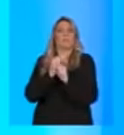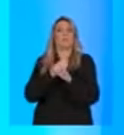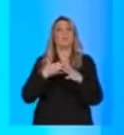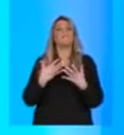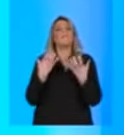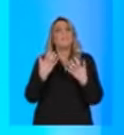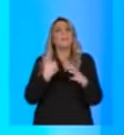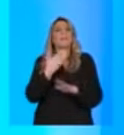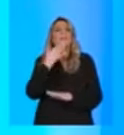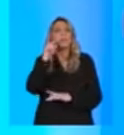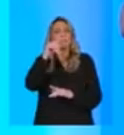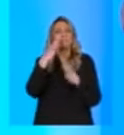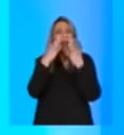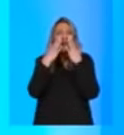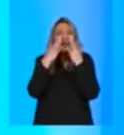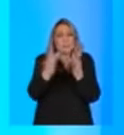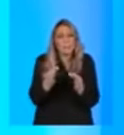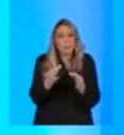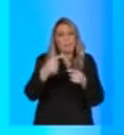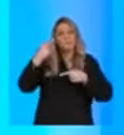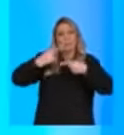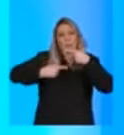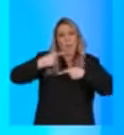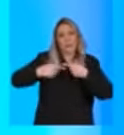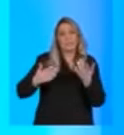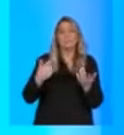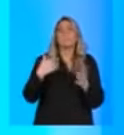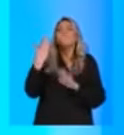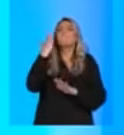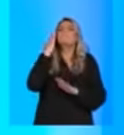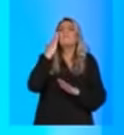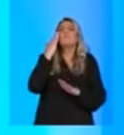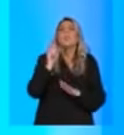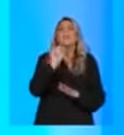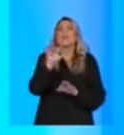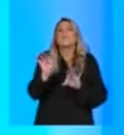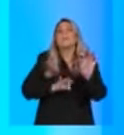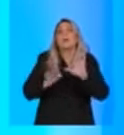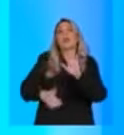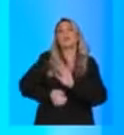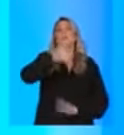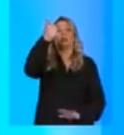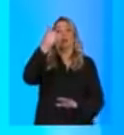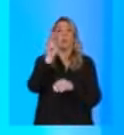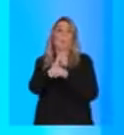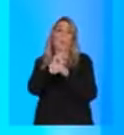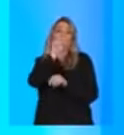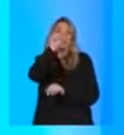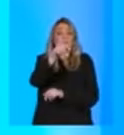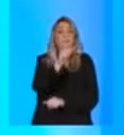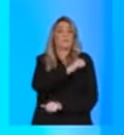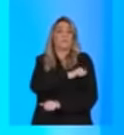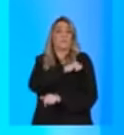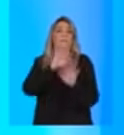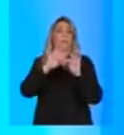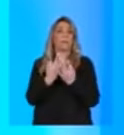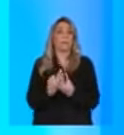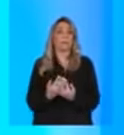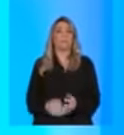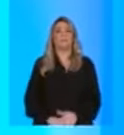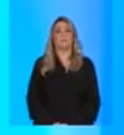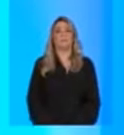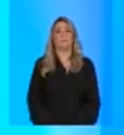prestar muita atenção no debate para no final saber quem tá mais preparado para cuidar de você do Rio e da sua